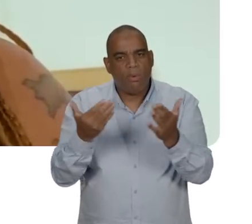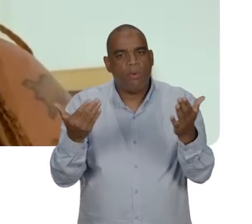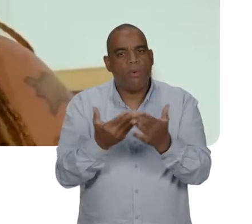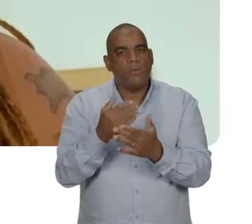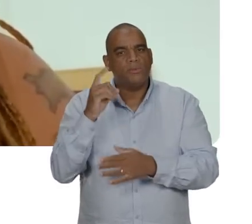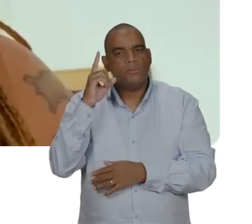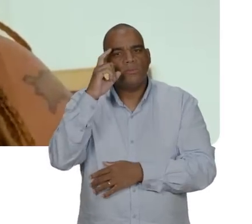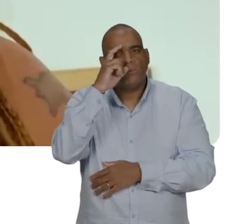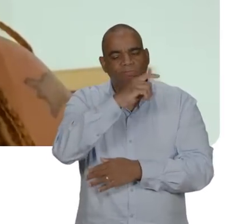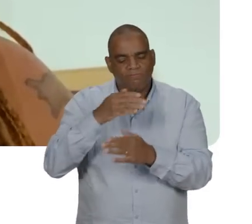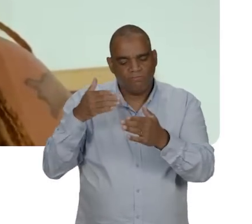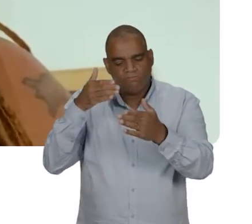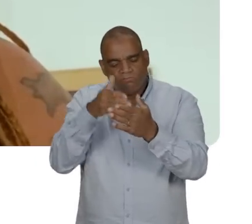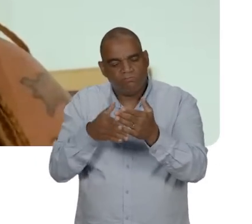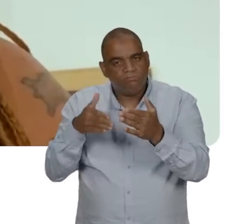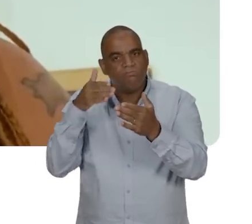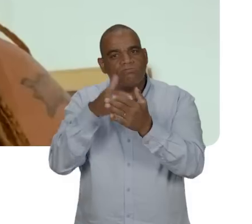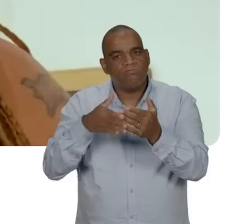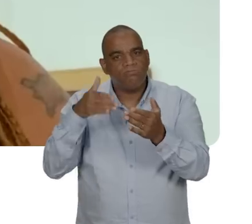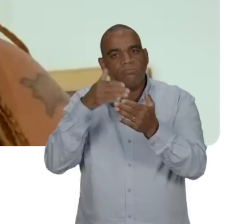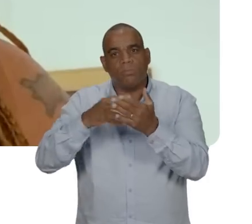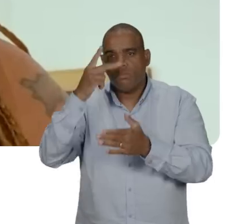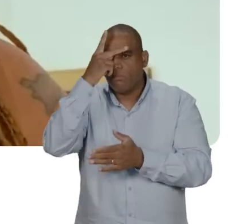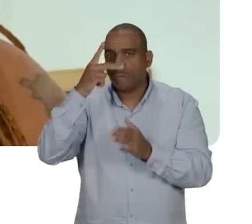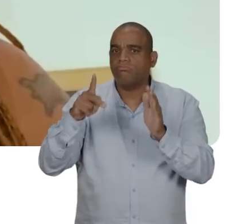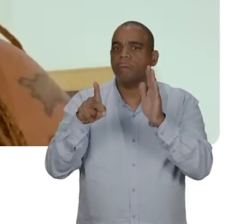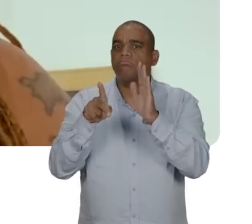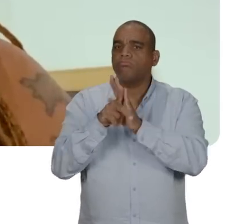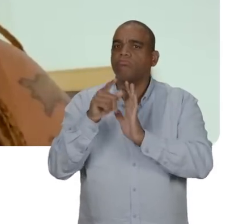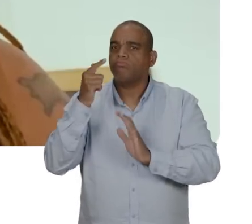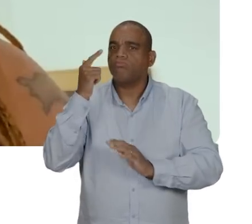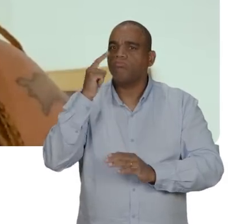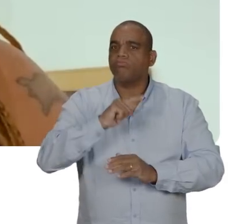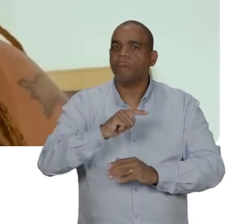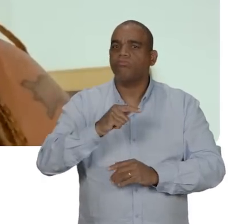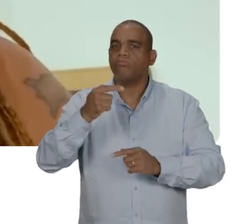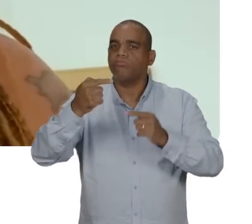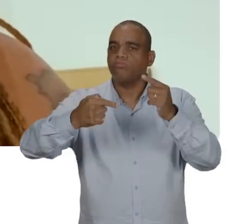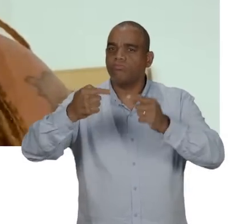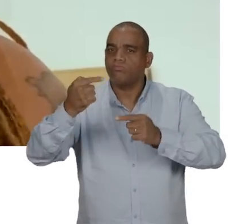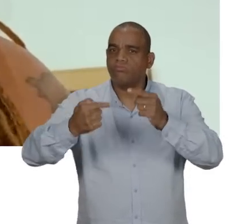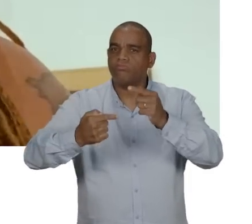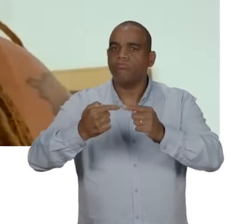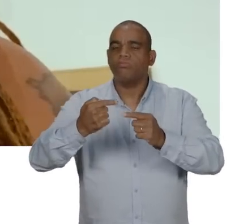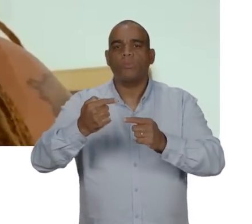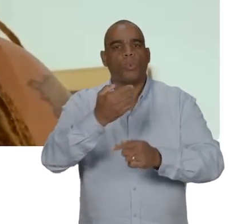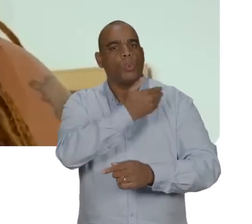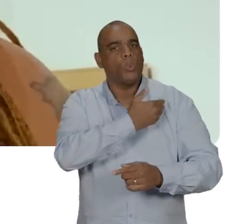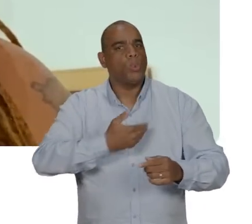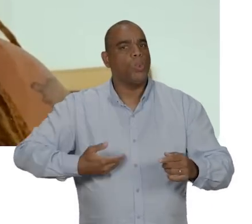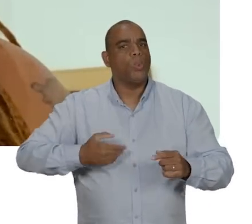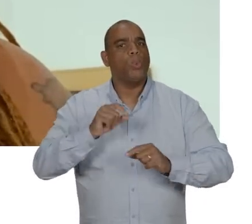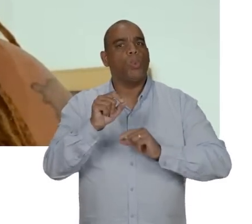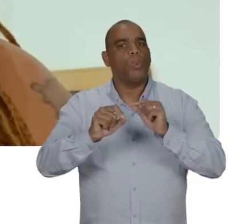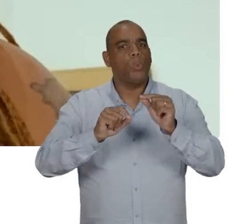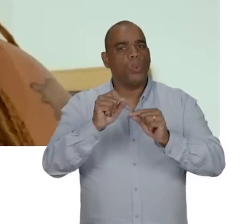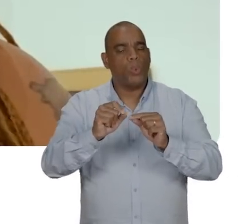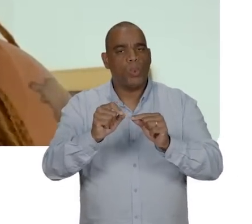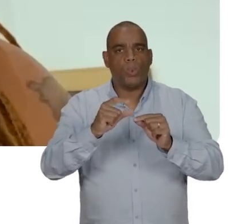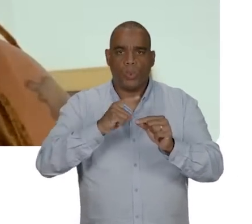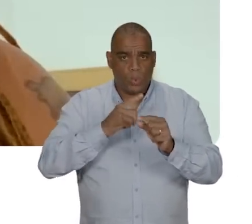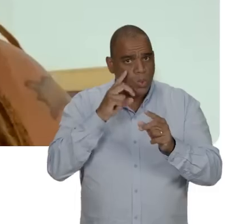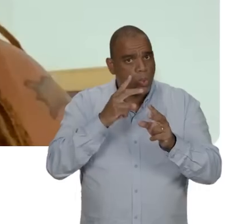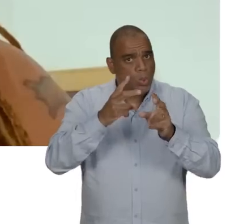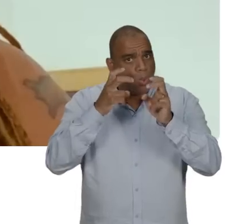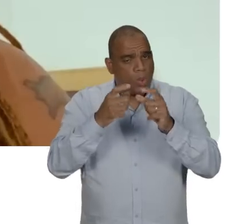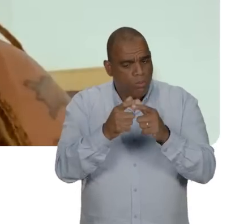dificuldades, muitas barreiras para que essas pessoas elas possam ocupar os espaços de poder e decisão. Atualmente, nesse contexto eleitoral, o que a gente